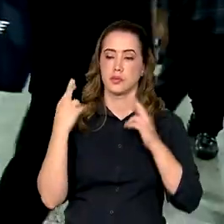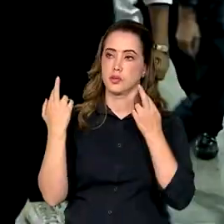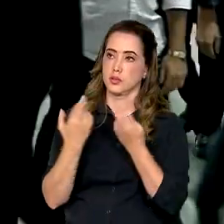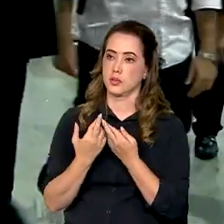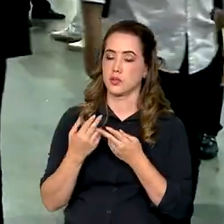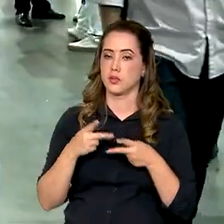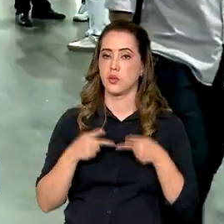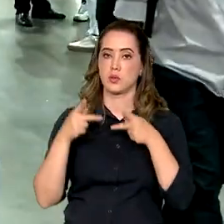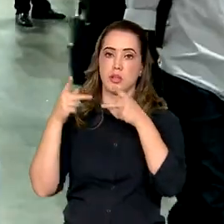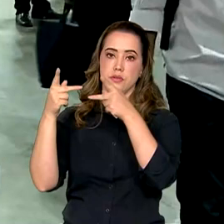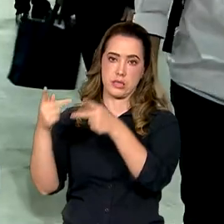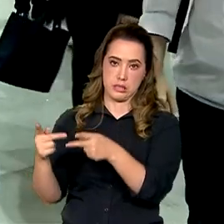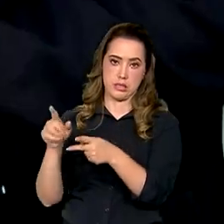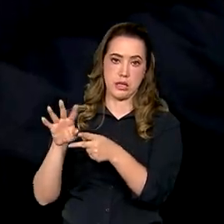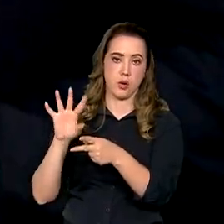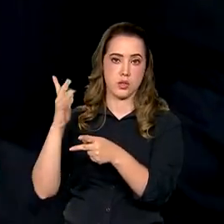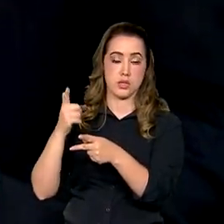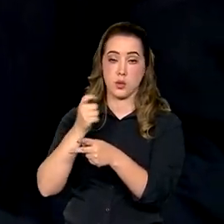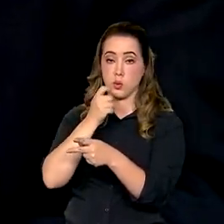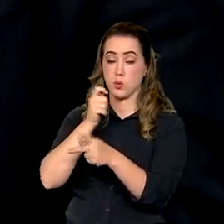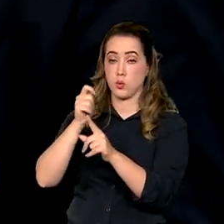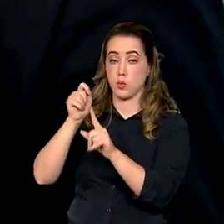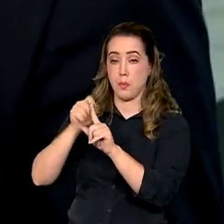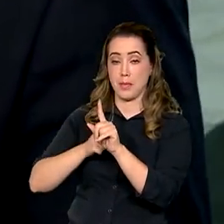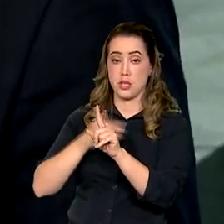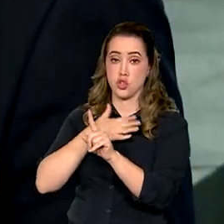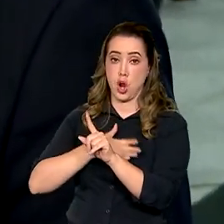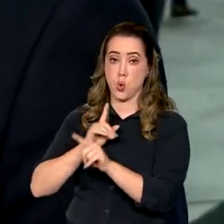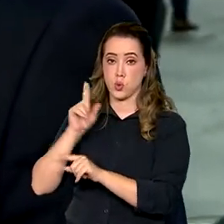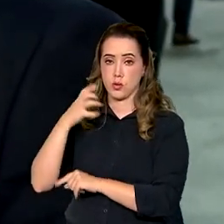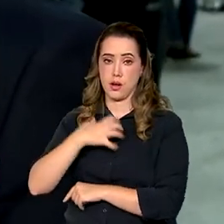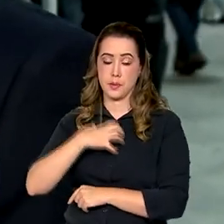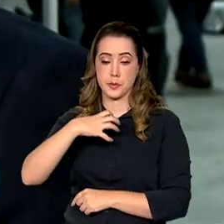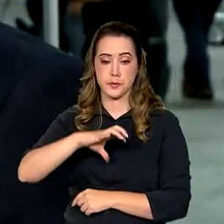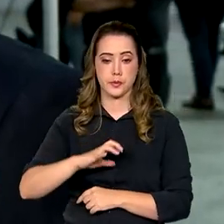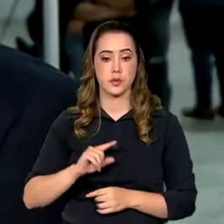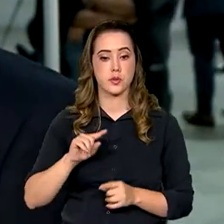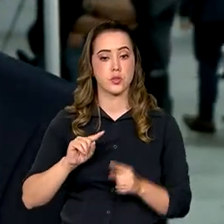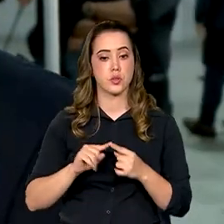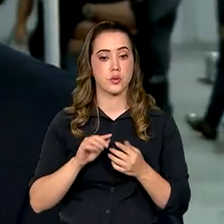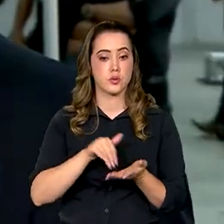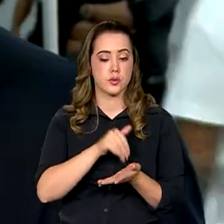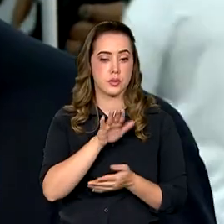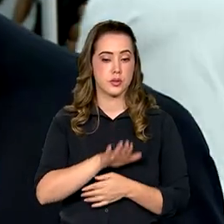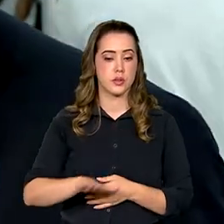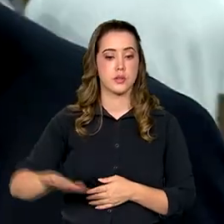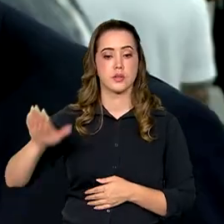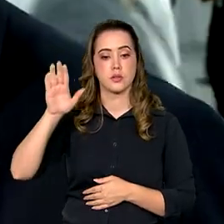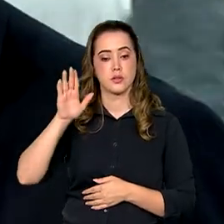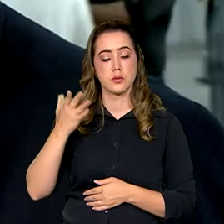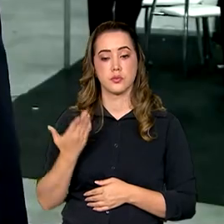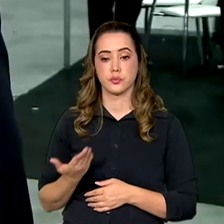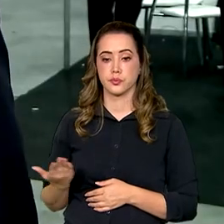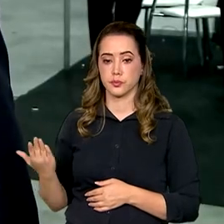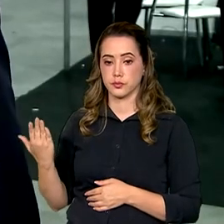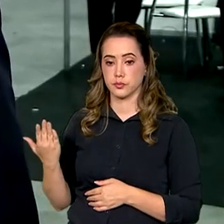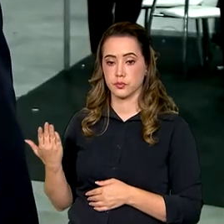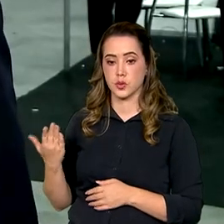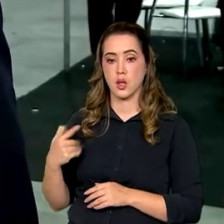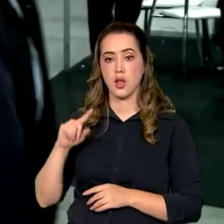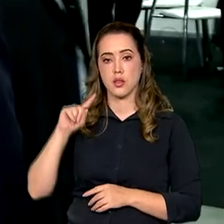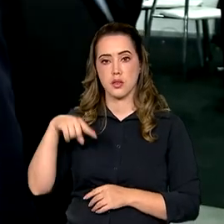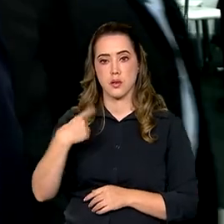em Salvador no mês de agosto. Segundo o secretário nacional de Assuntos Federativos, André Ceciliano, a